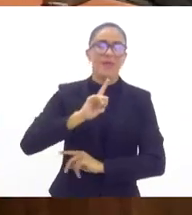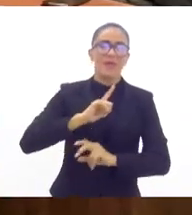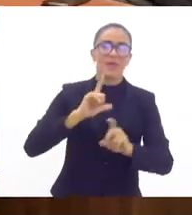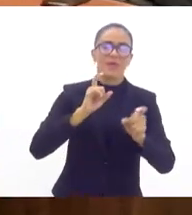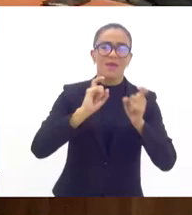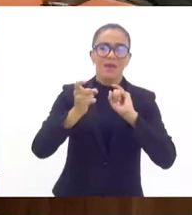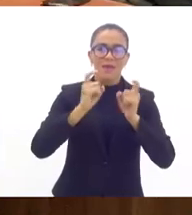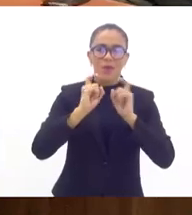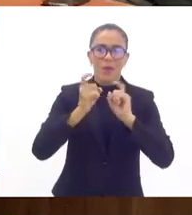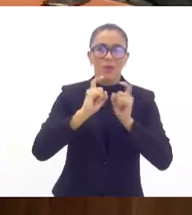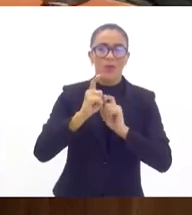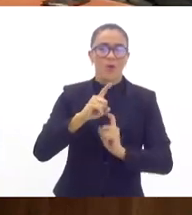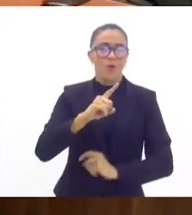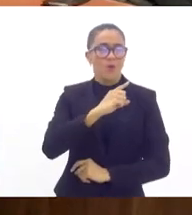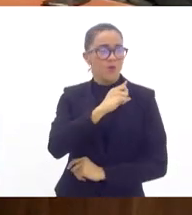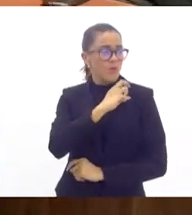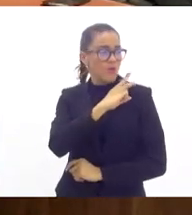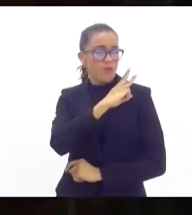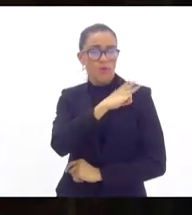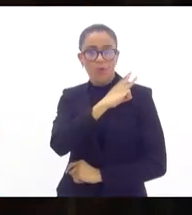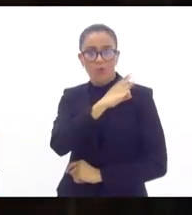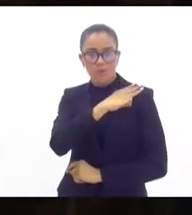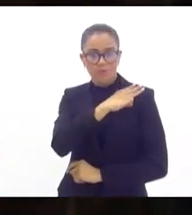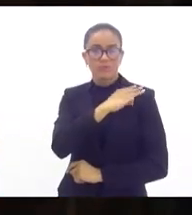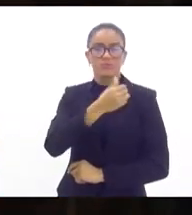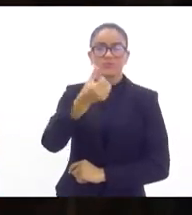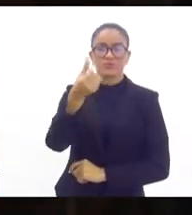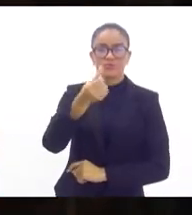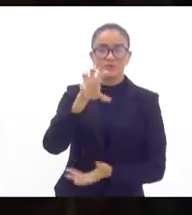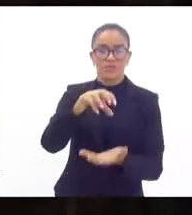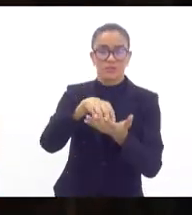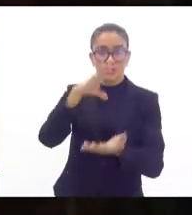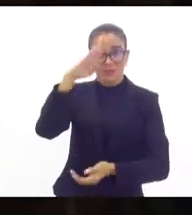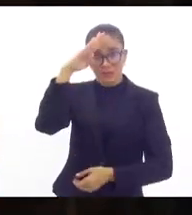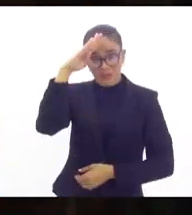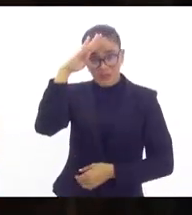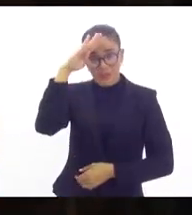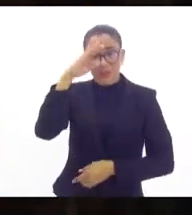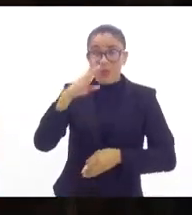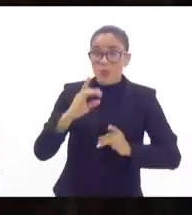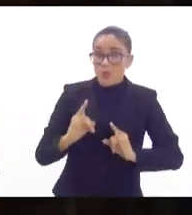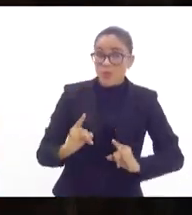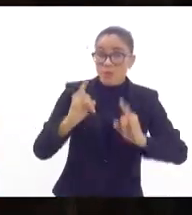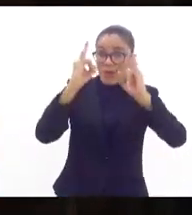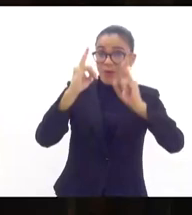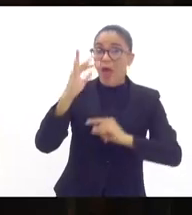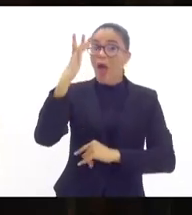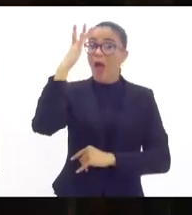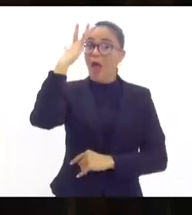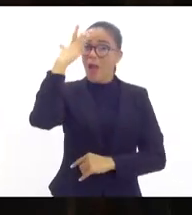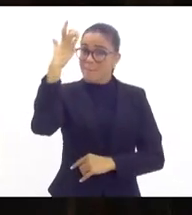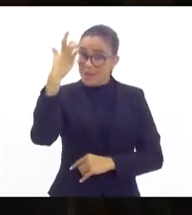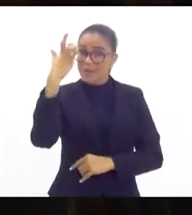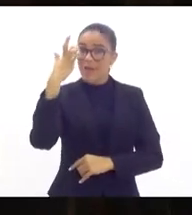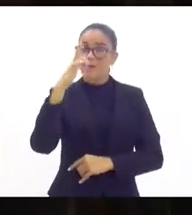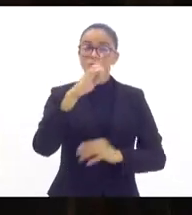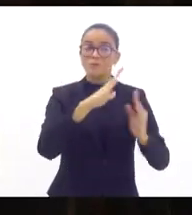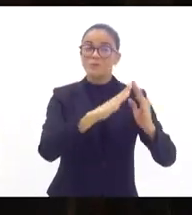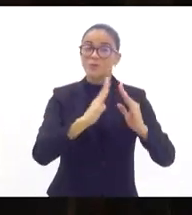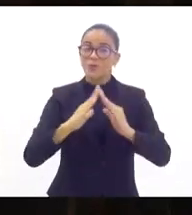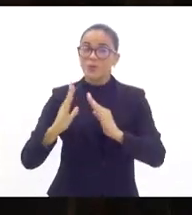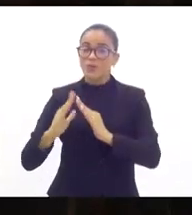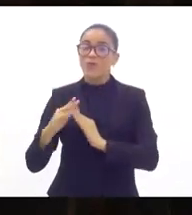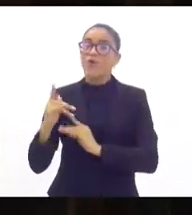com o Android do sexto Batalhão na no prédio no dia seguinte os moradores que promoveram a reunião